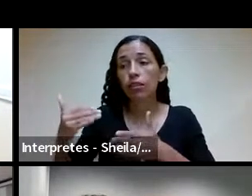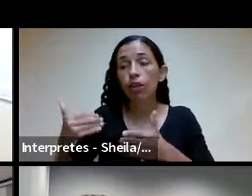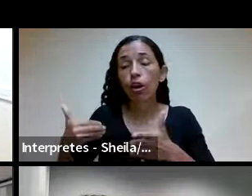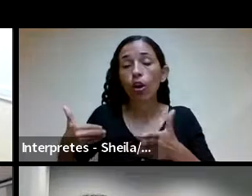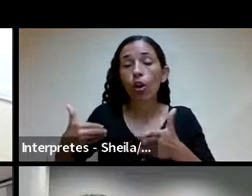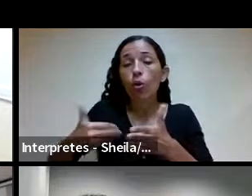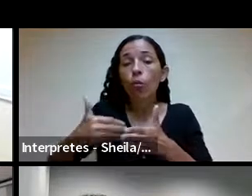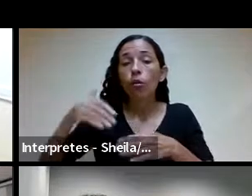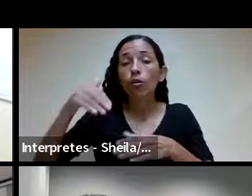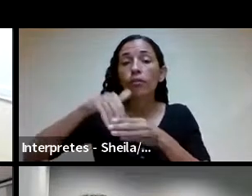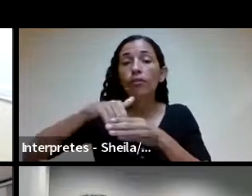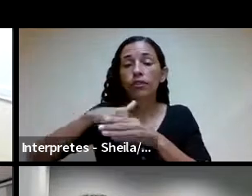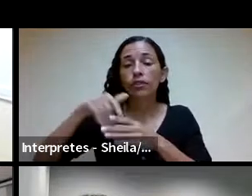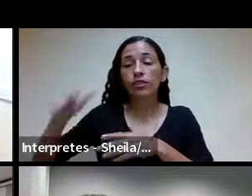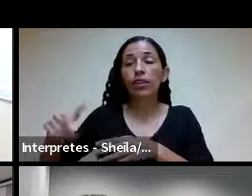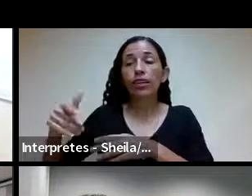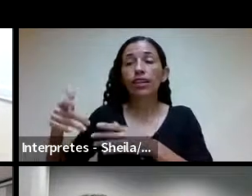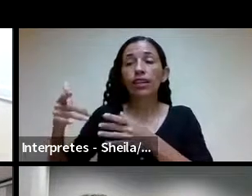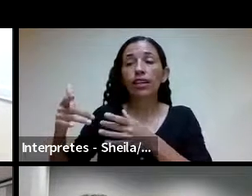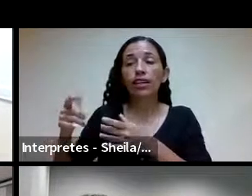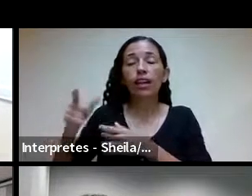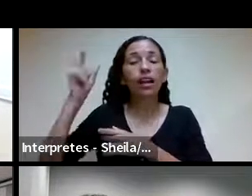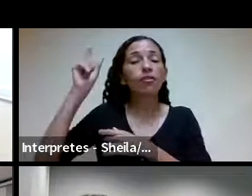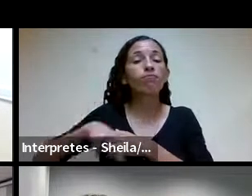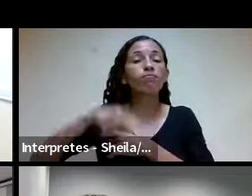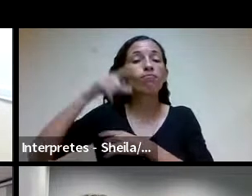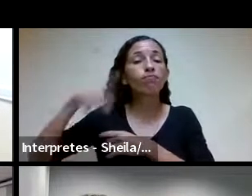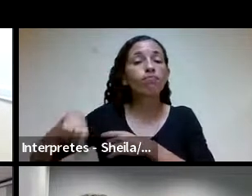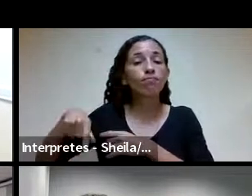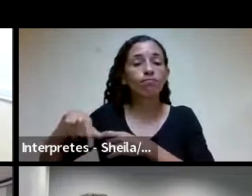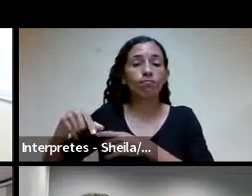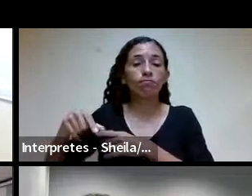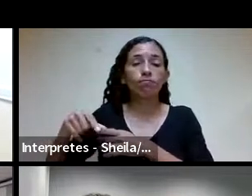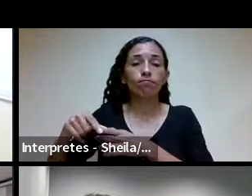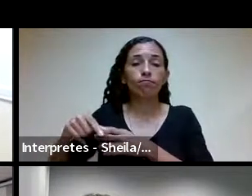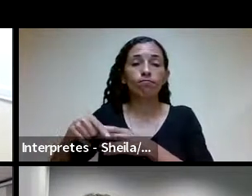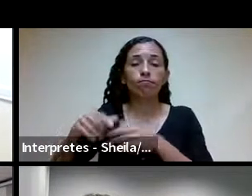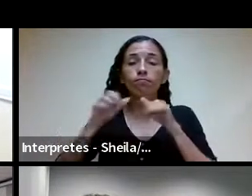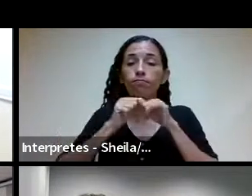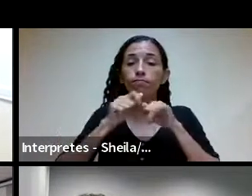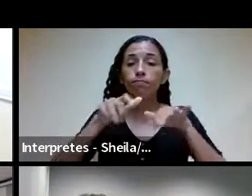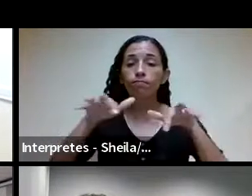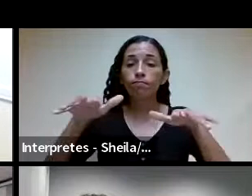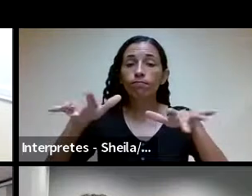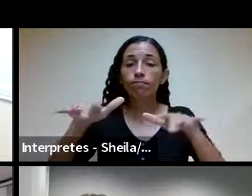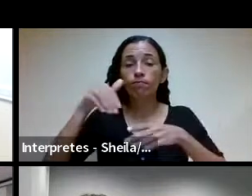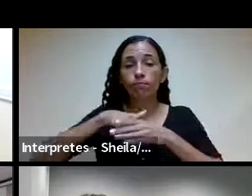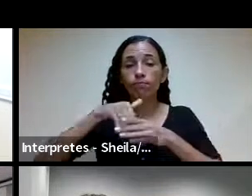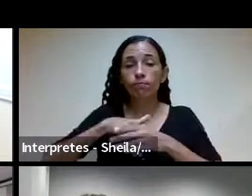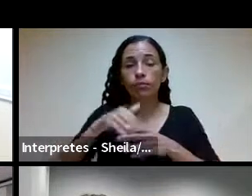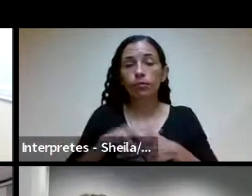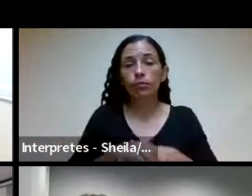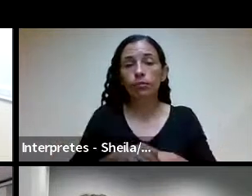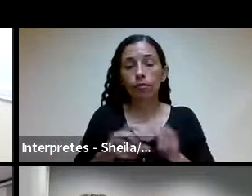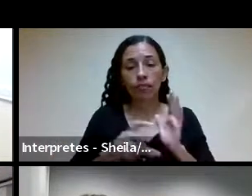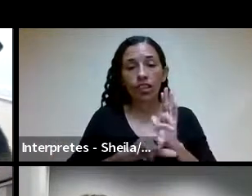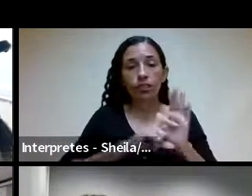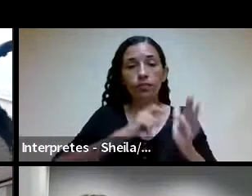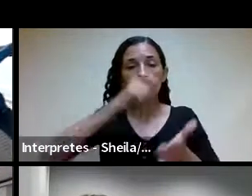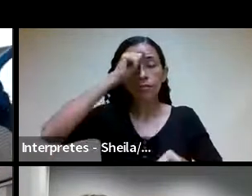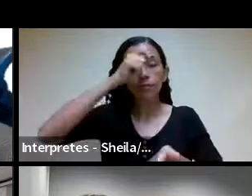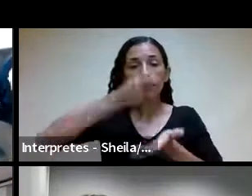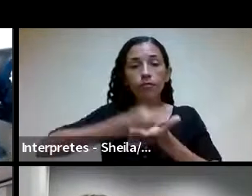política eleitoral. E aqui, senhor presidente, a esse respeito, eu cito trechos da sentença do juiz Acó, o voto